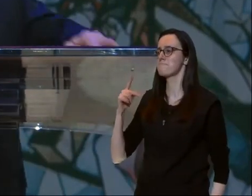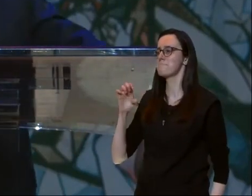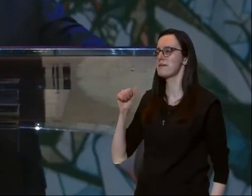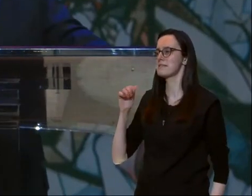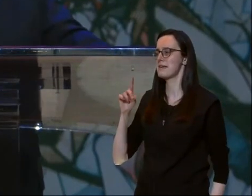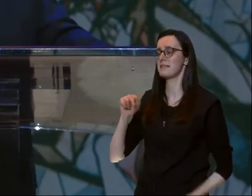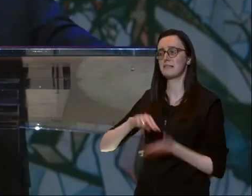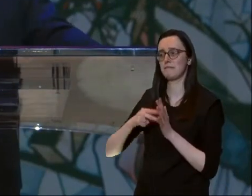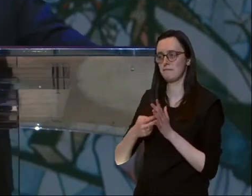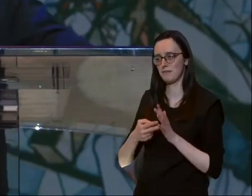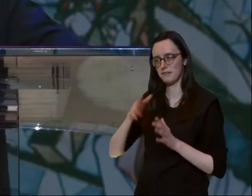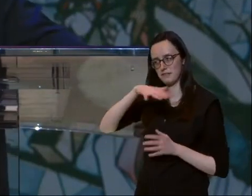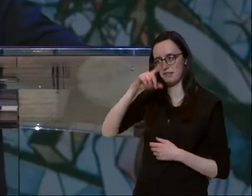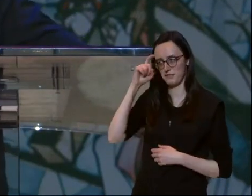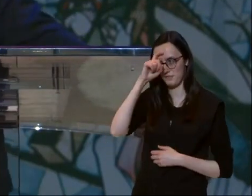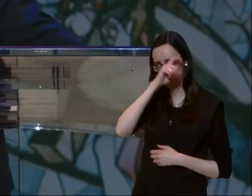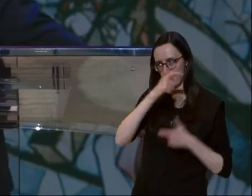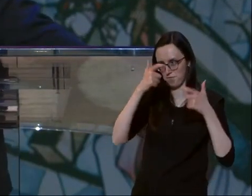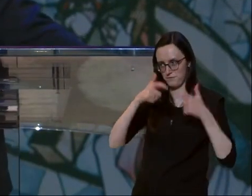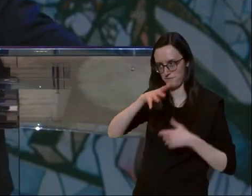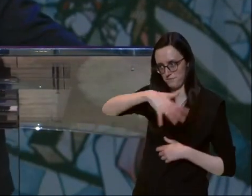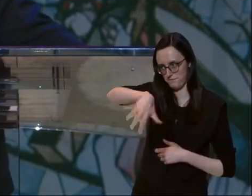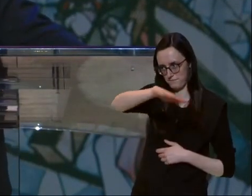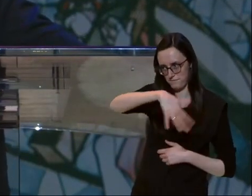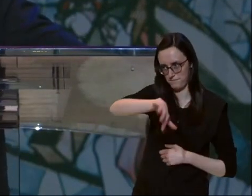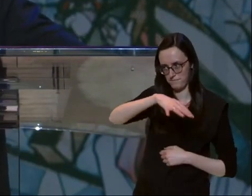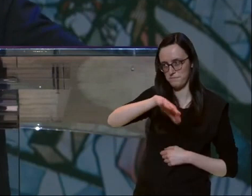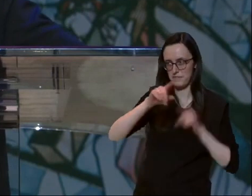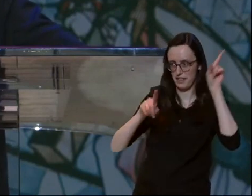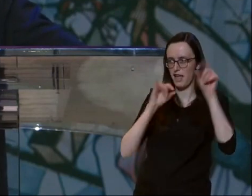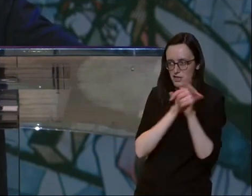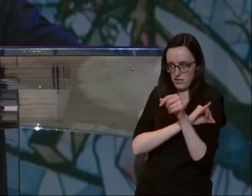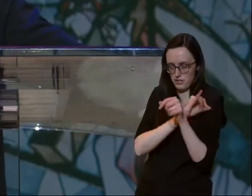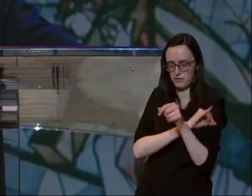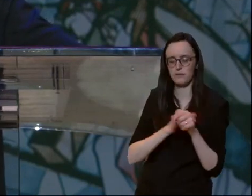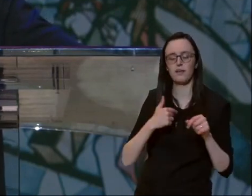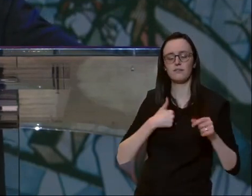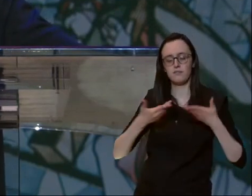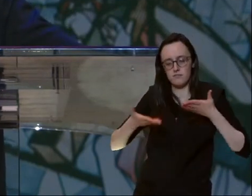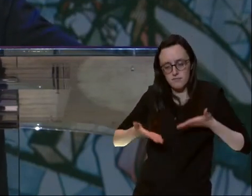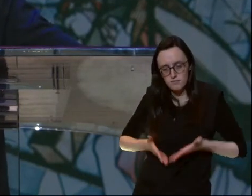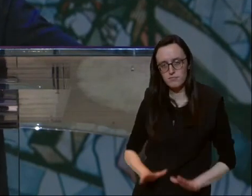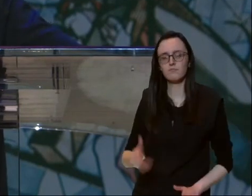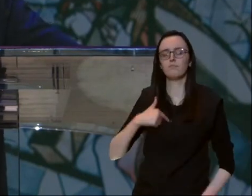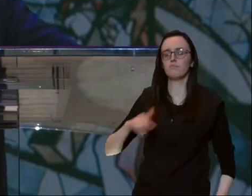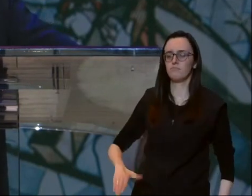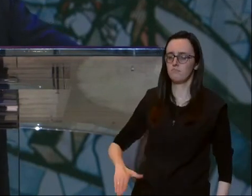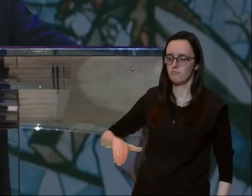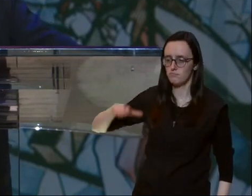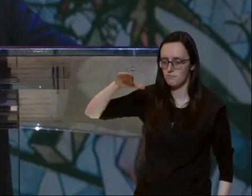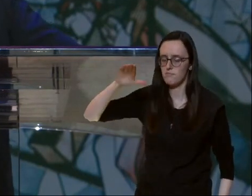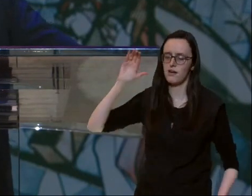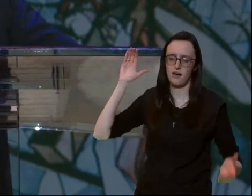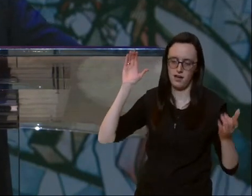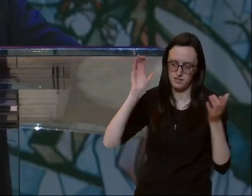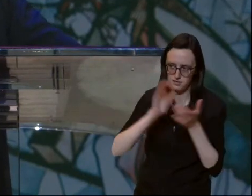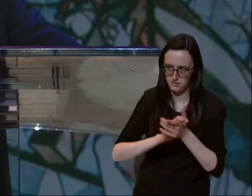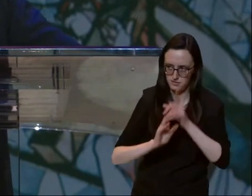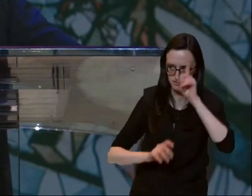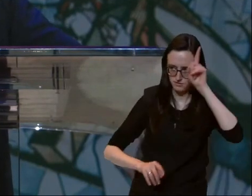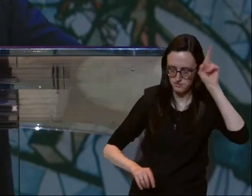Eu morava na Baixada Fluminense, São João de Meriti. Nasci, cresci,